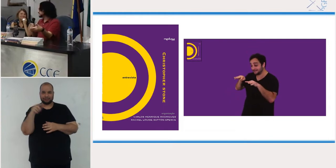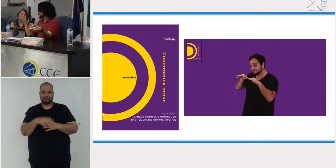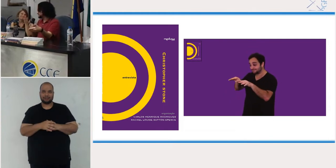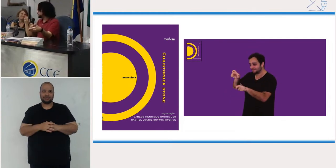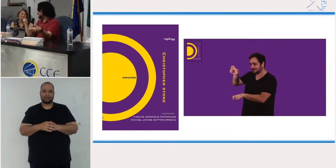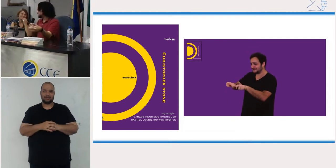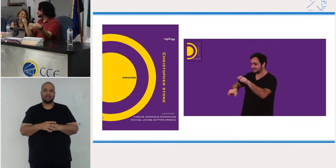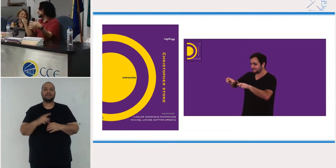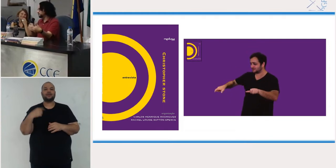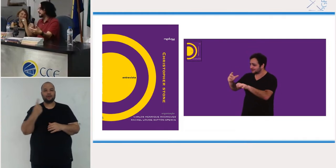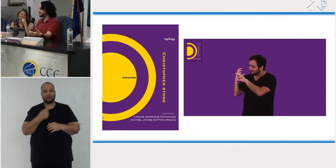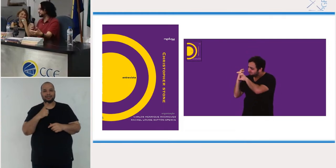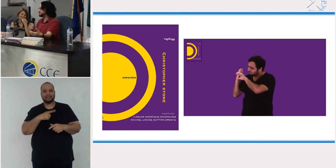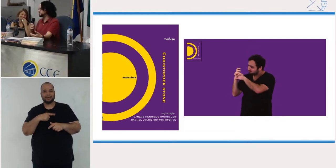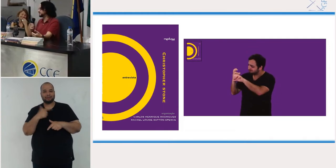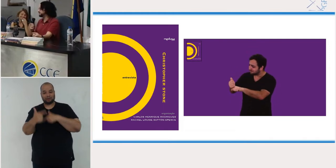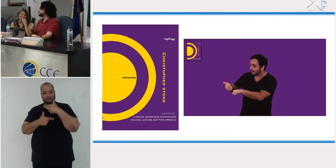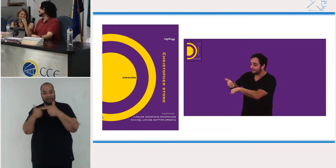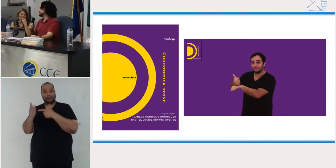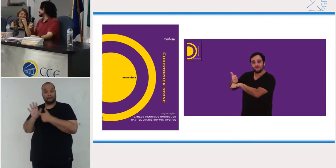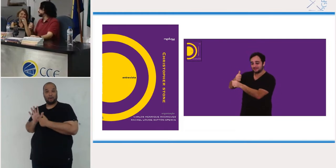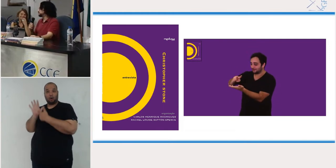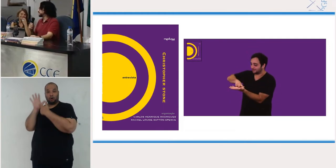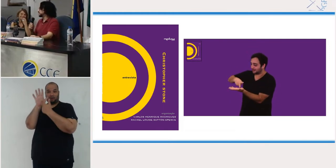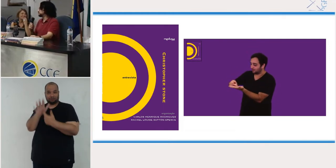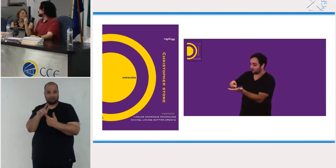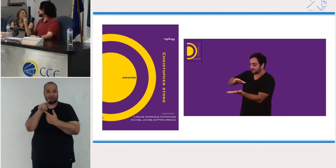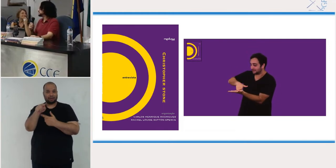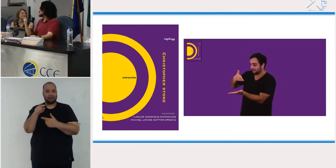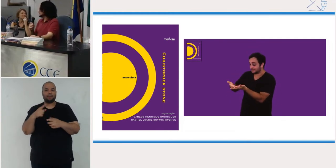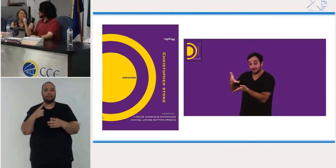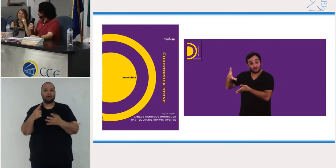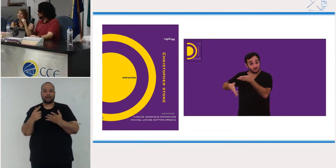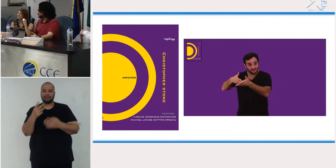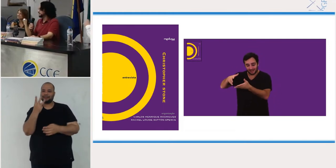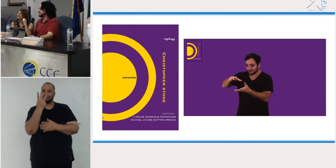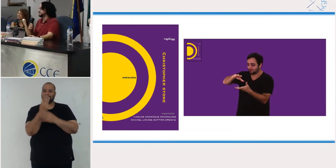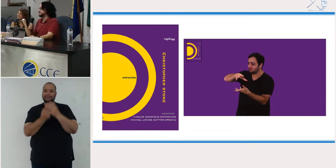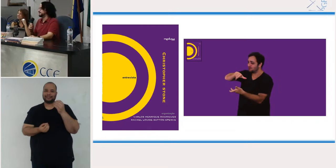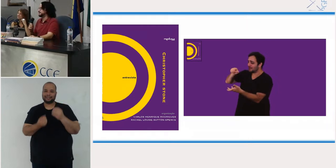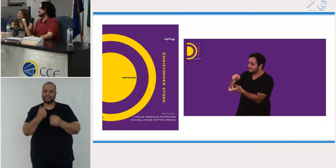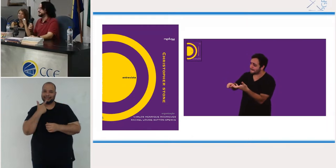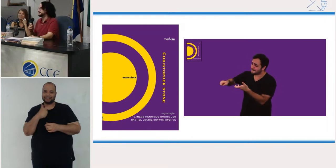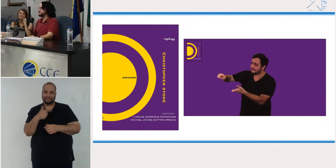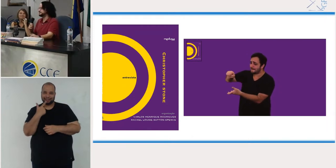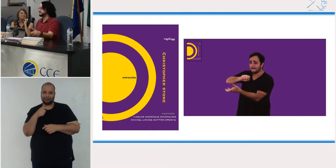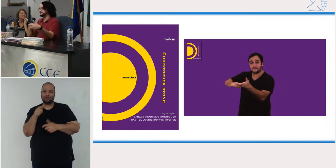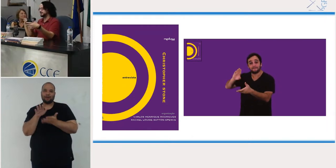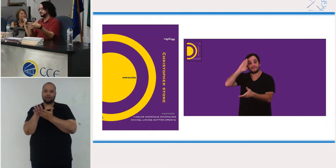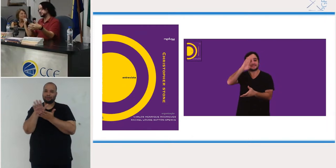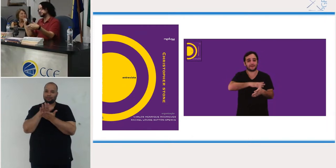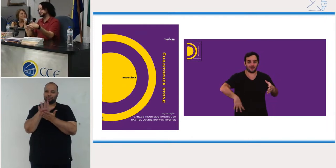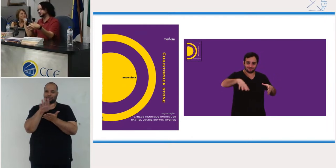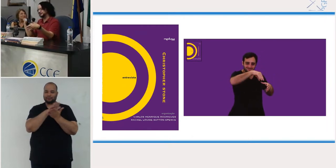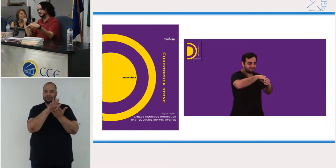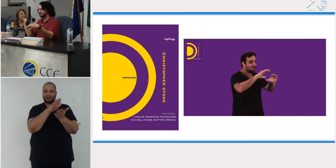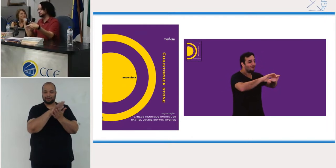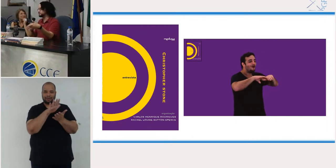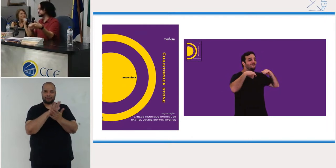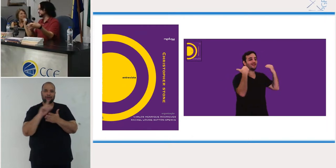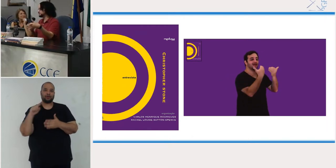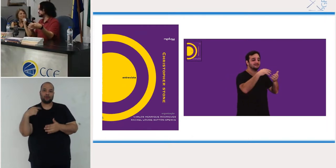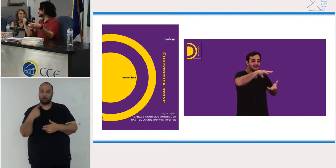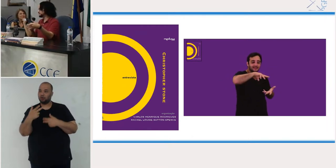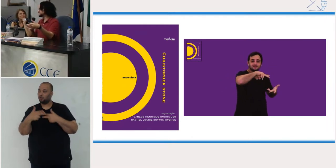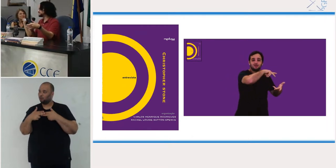gente tem esse trabalho que é um marco também, né, porque é um volume trilingue, né, que aí a gente, eu